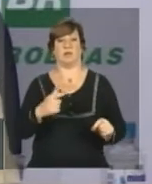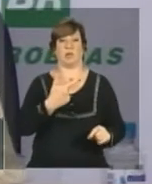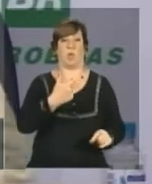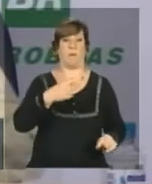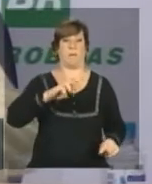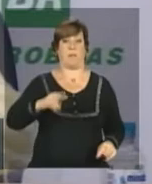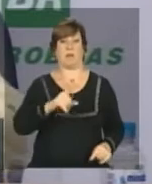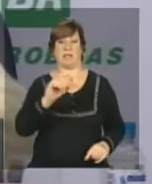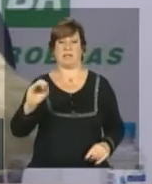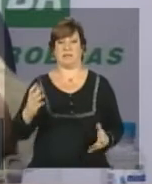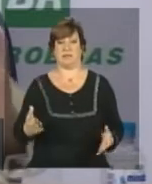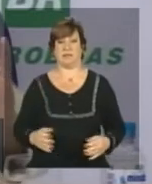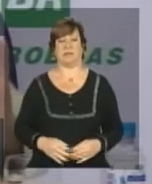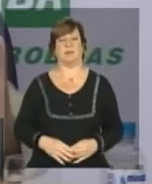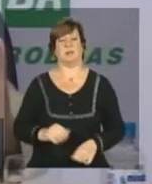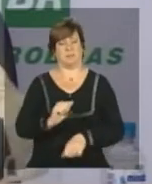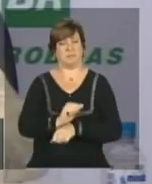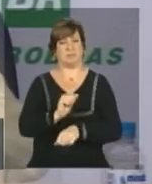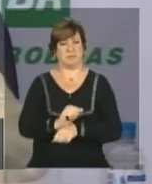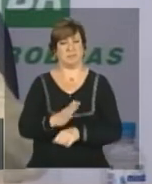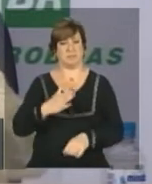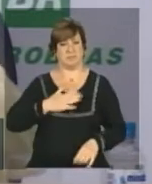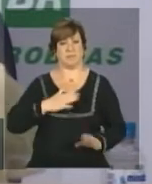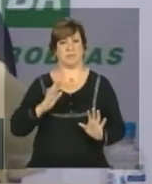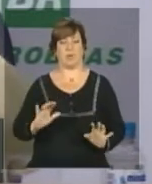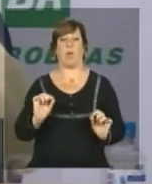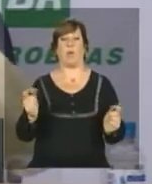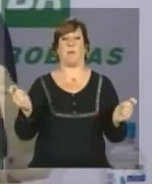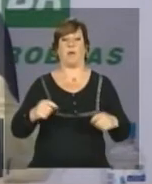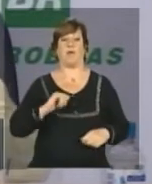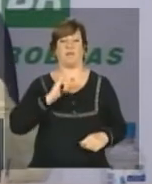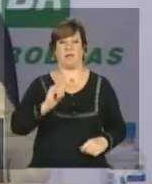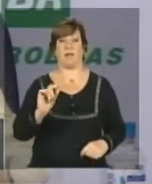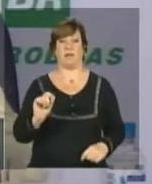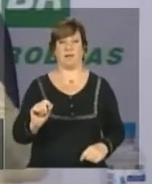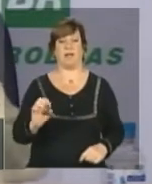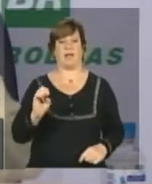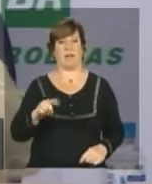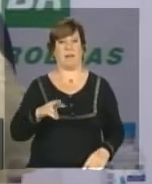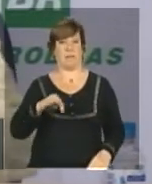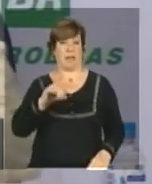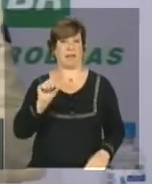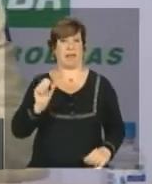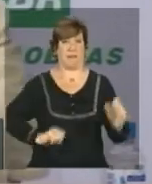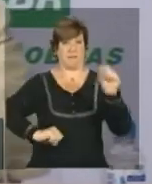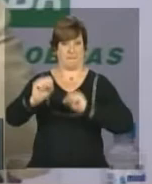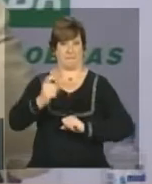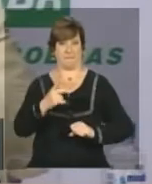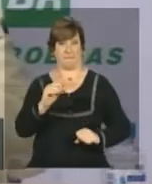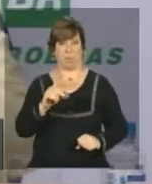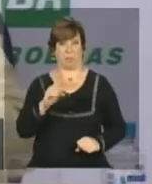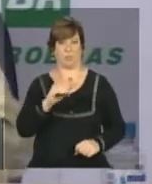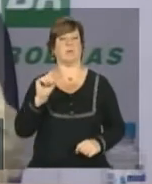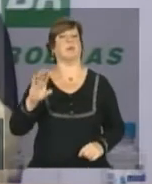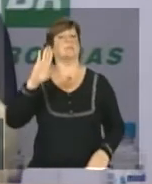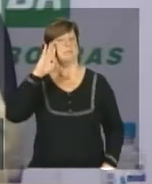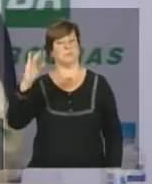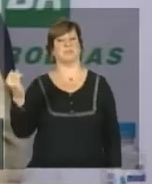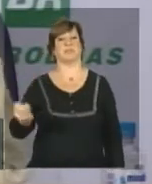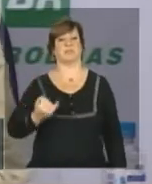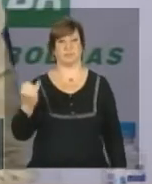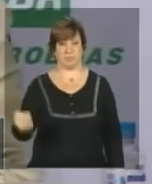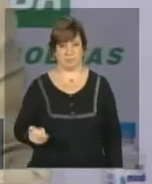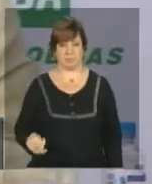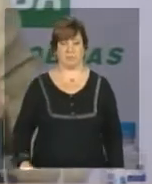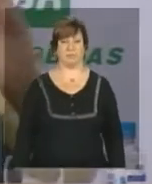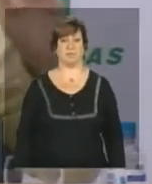2,100. Dá um tempo para mim. O que eu posso te dizer é que meta de produção é prioridade